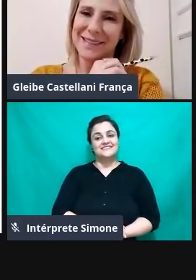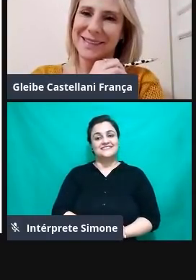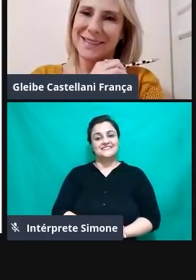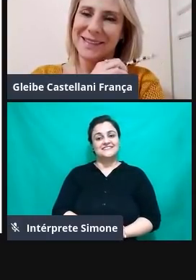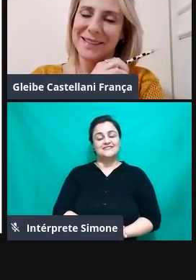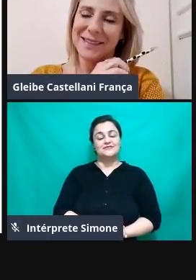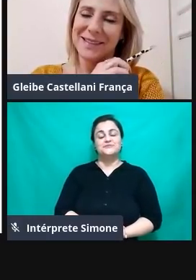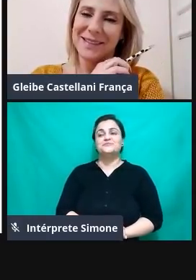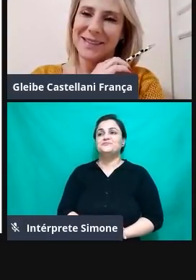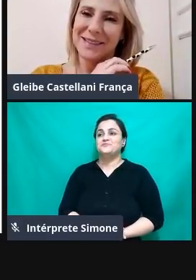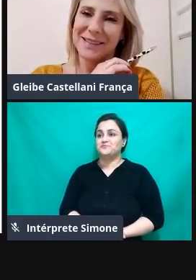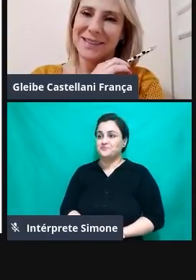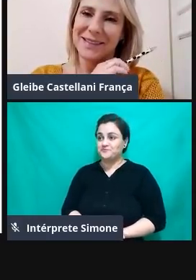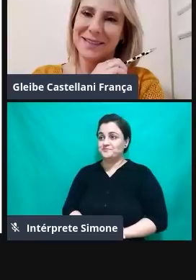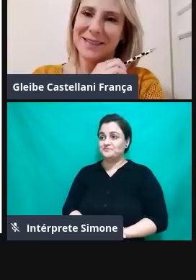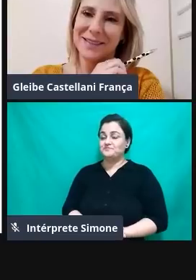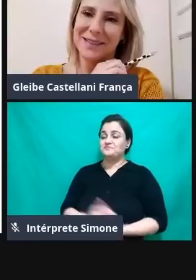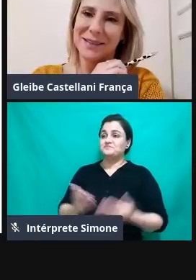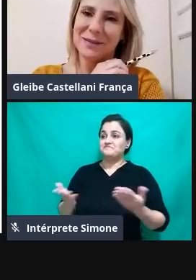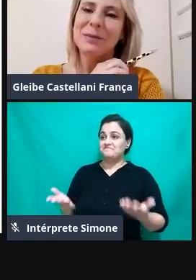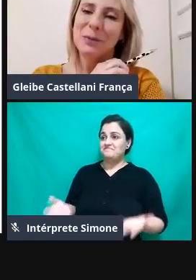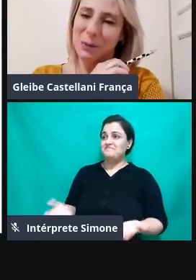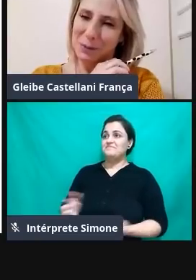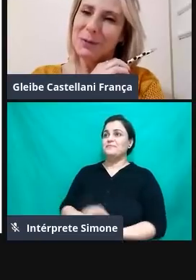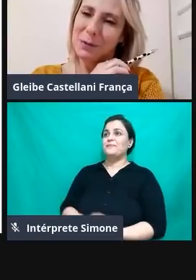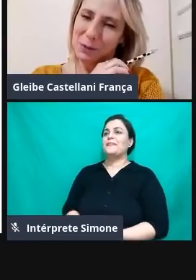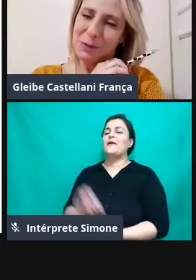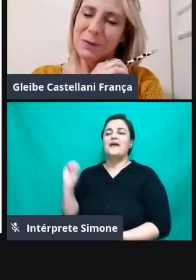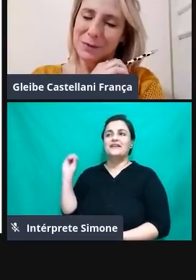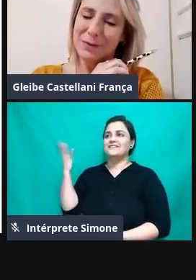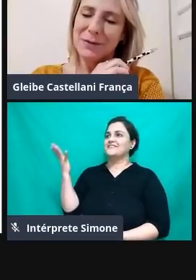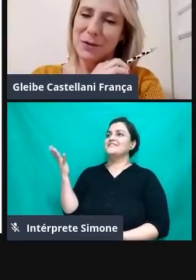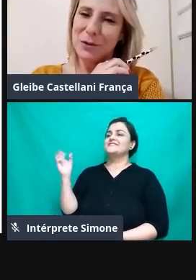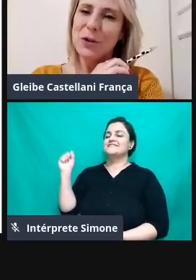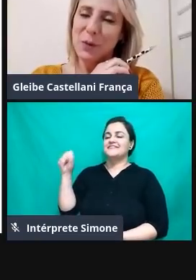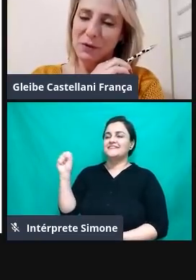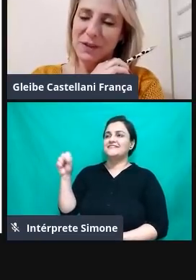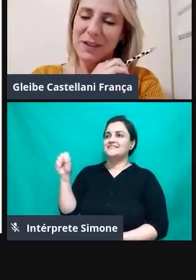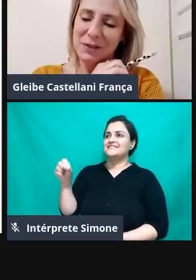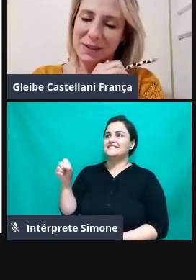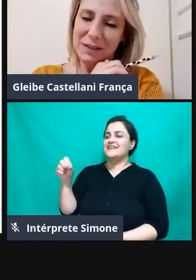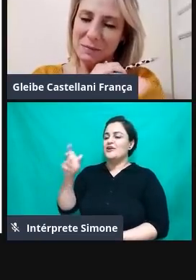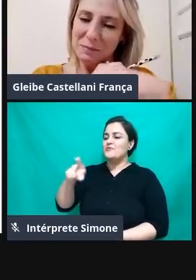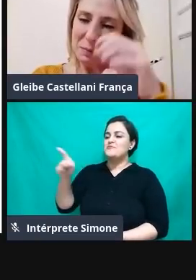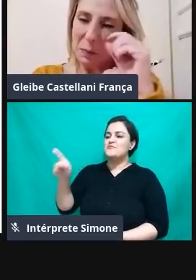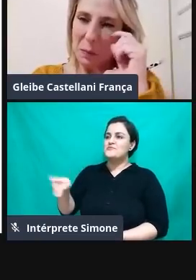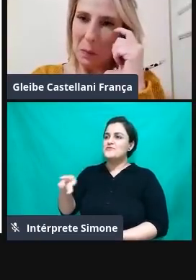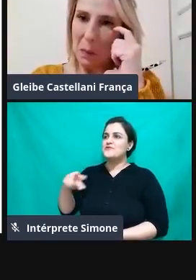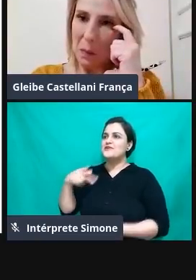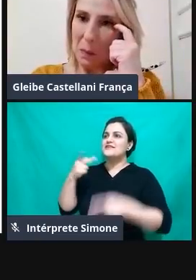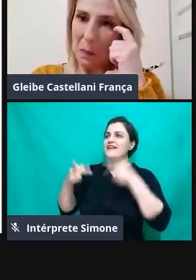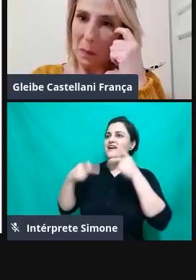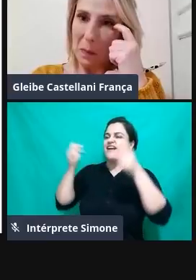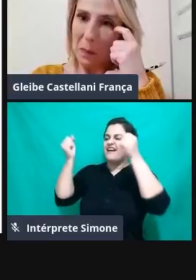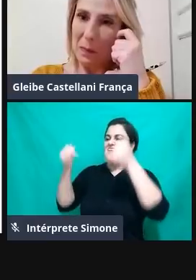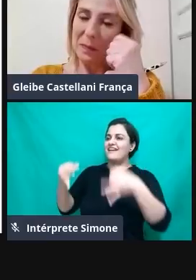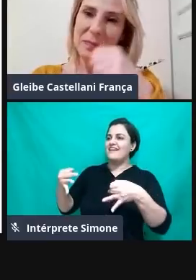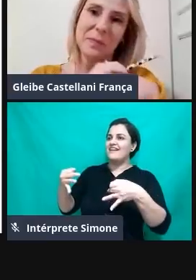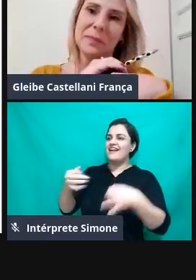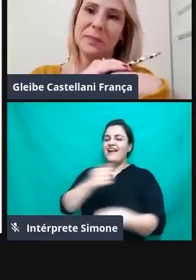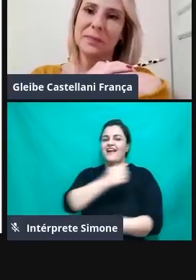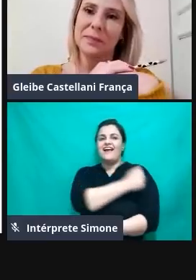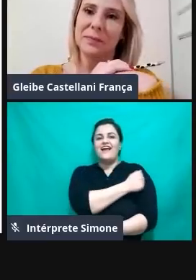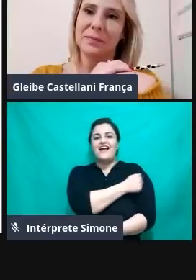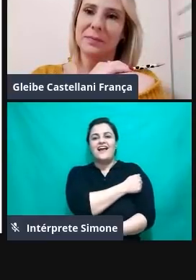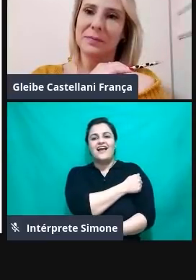acontece aí com, talvez, né, na maioria dos professores. Eu vou pedir para a Sônia ligar